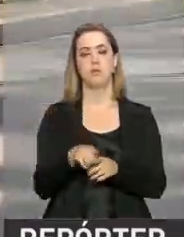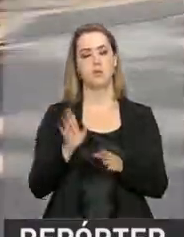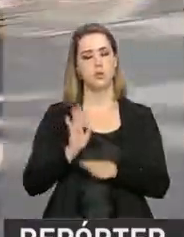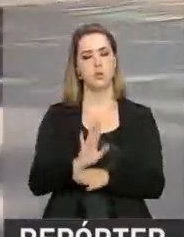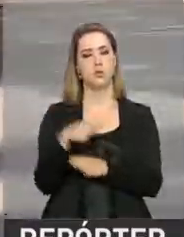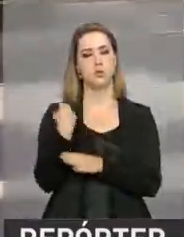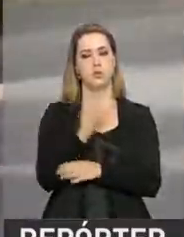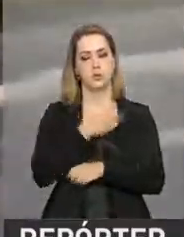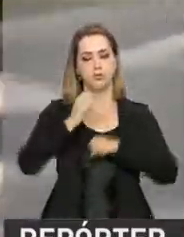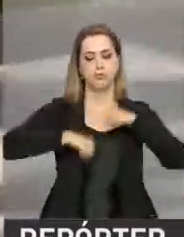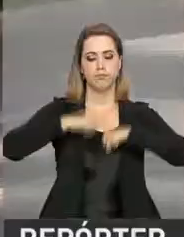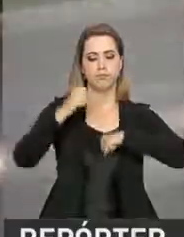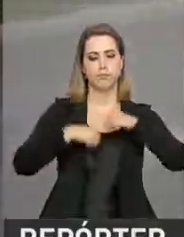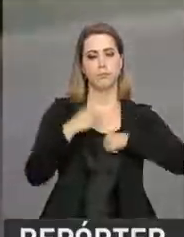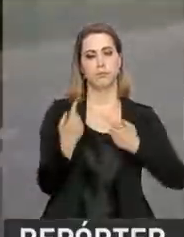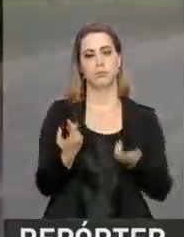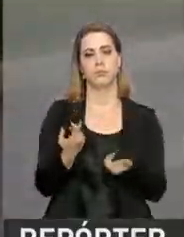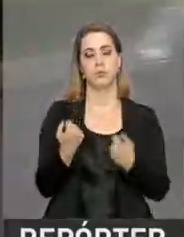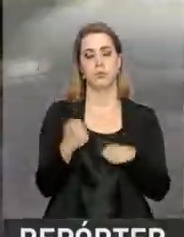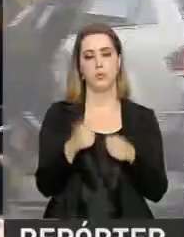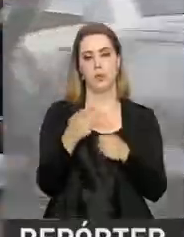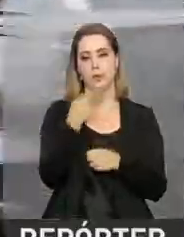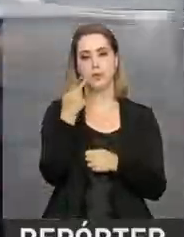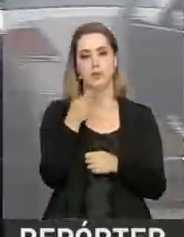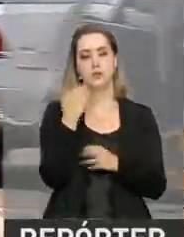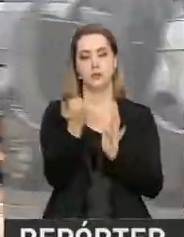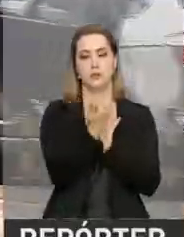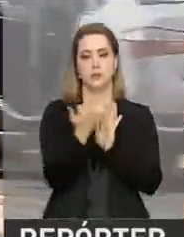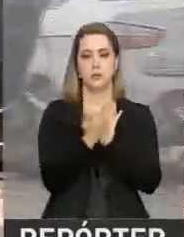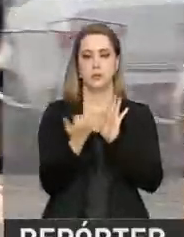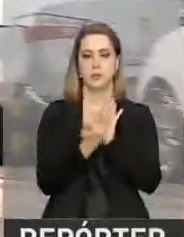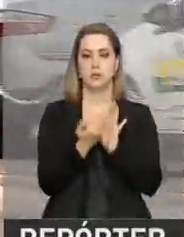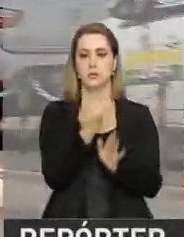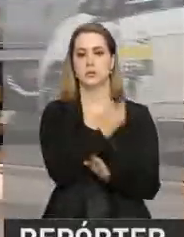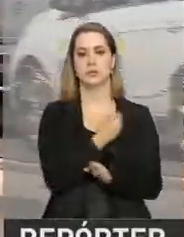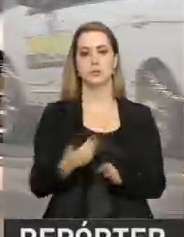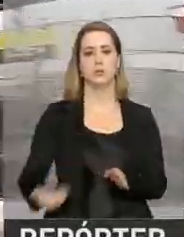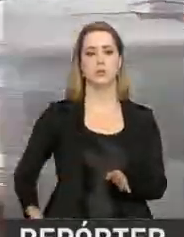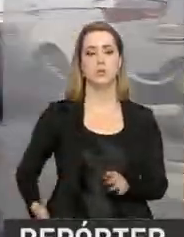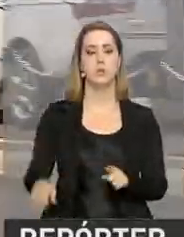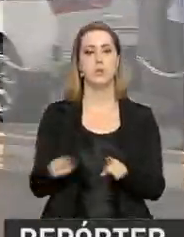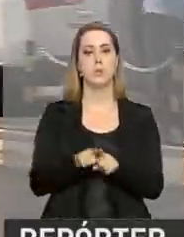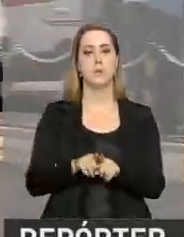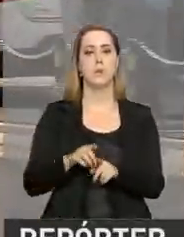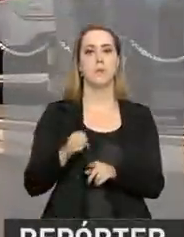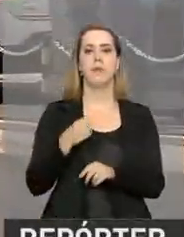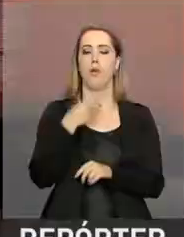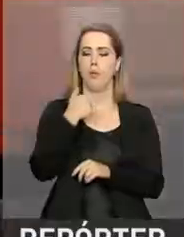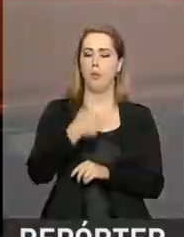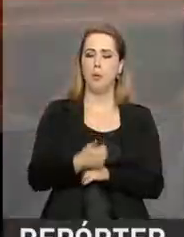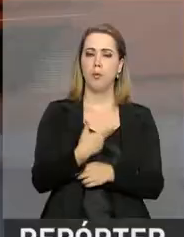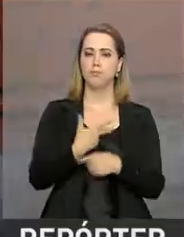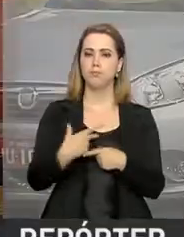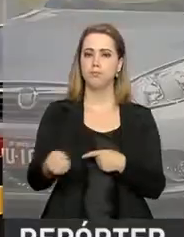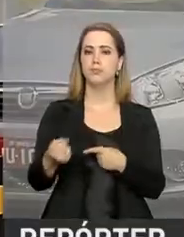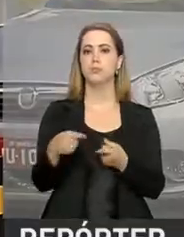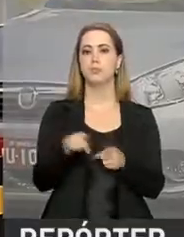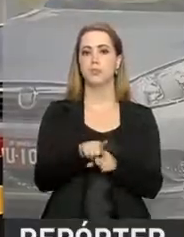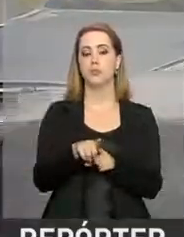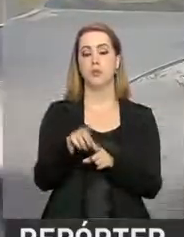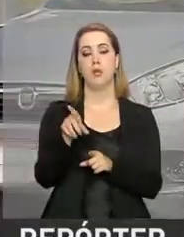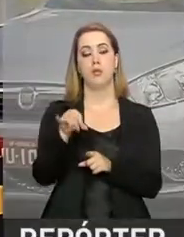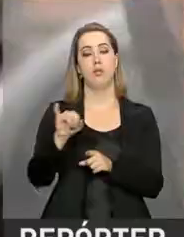é a de se ressaltar também que é um programa que o governo vem é tenho bastante sucesso a taxa de inadimplência